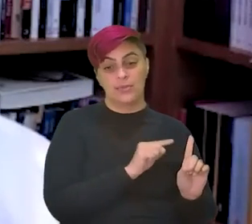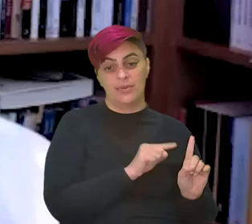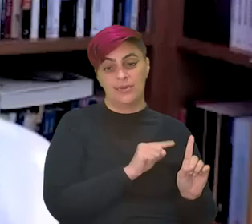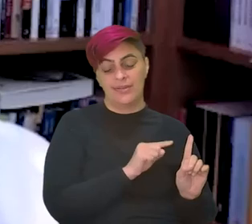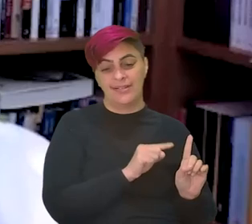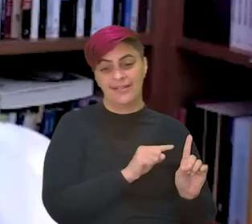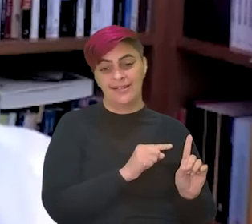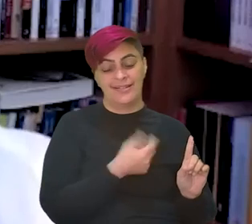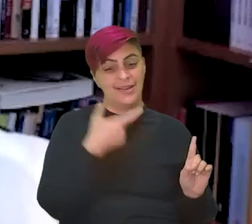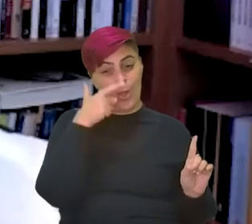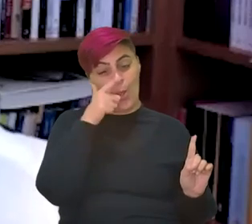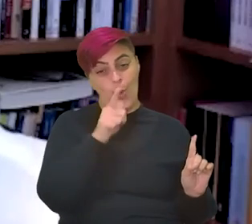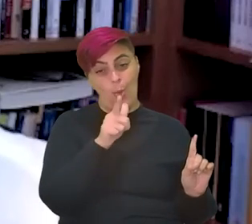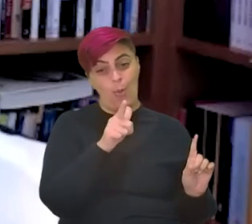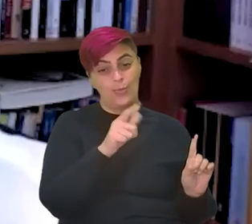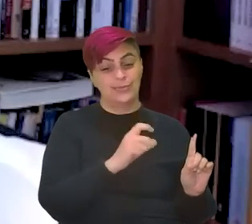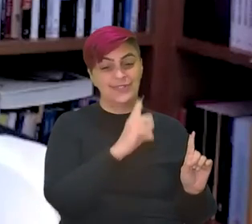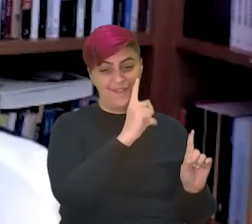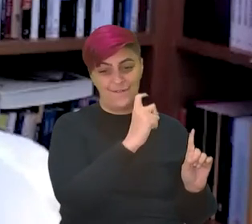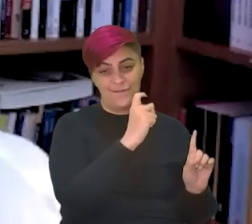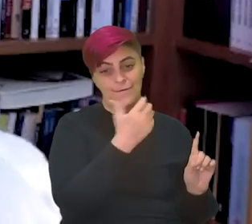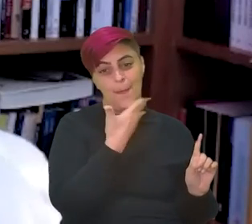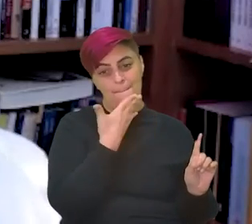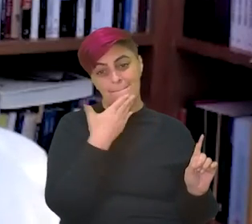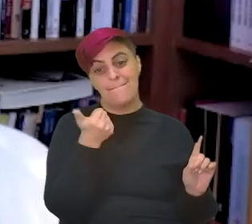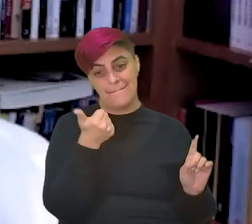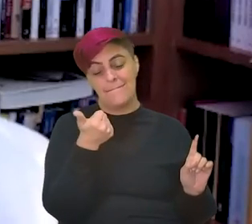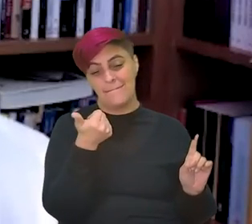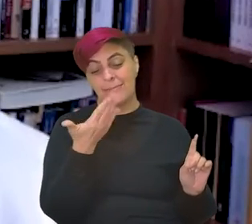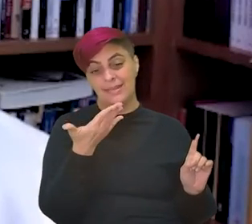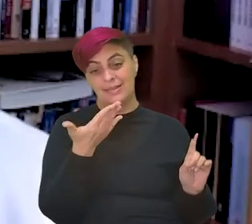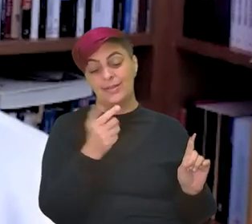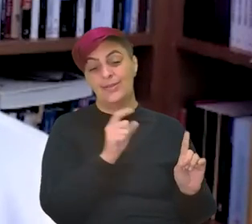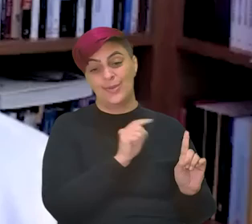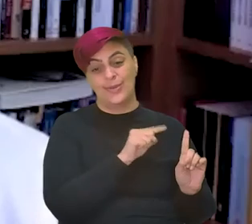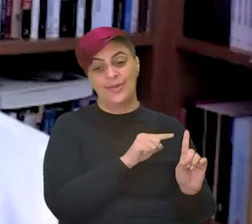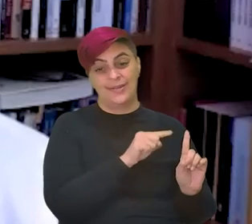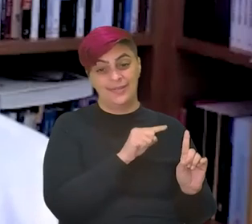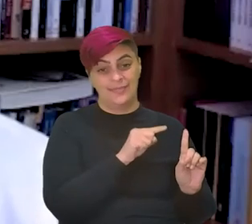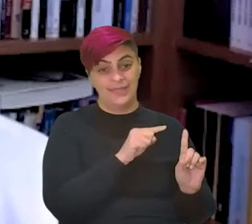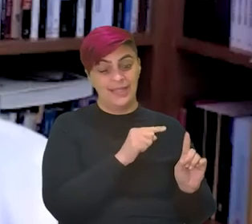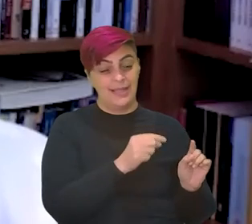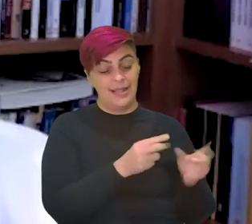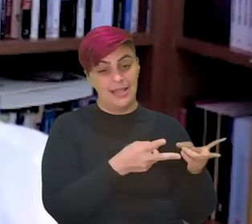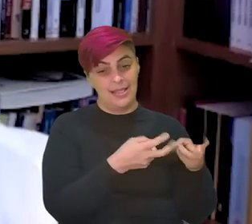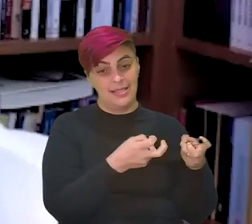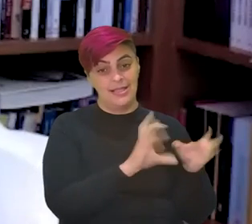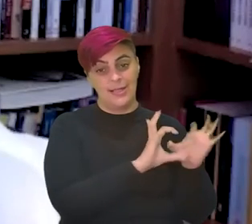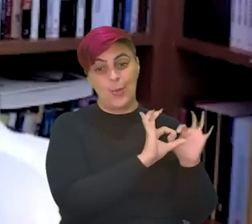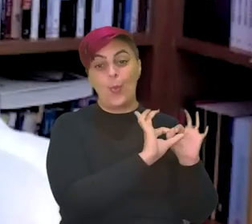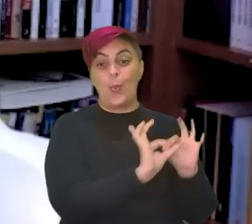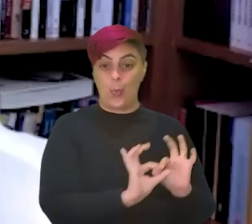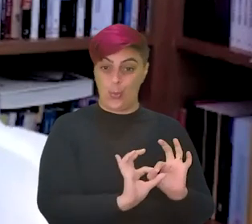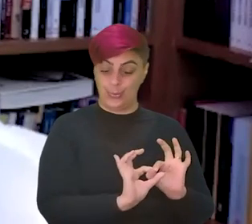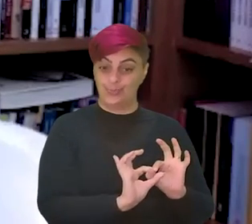mais etnográfico nas suas fotos, né? É muito mais ligado ao contexto.